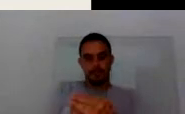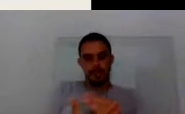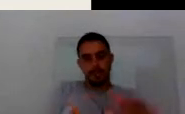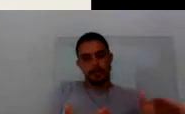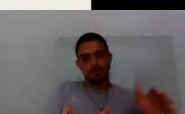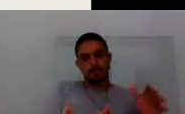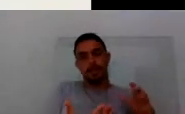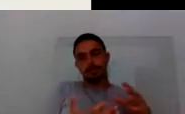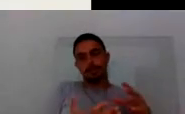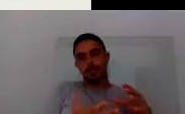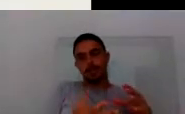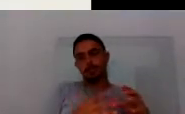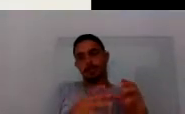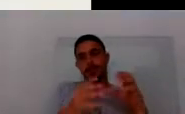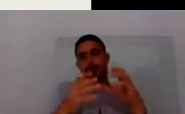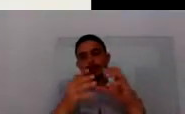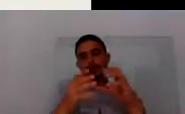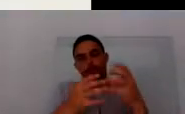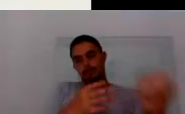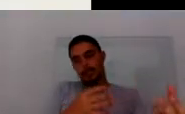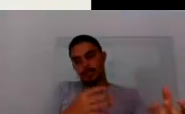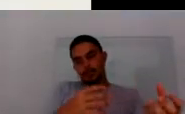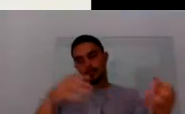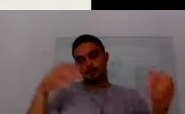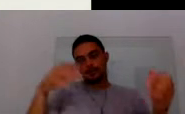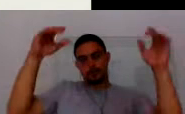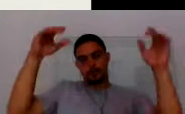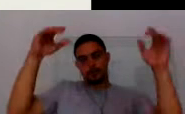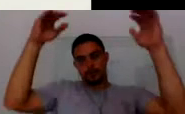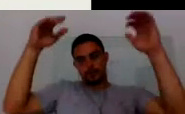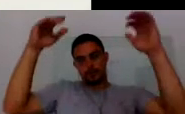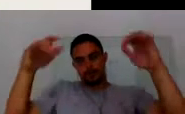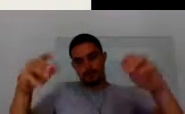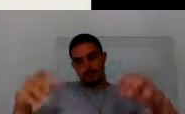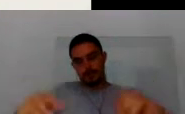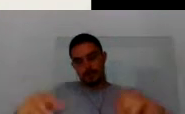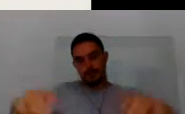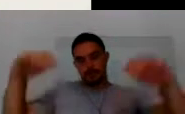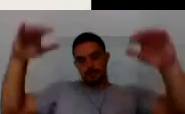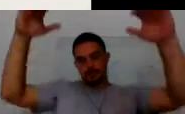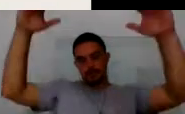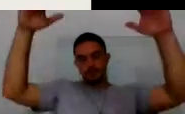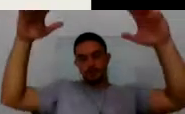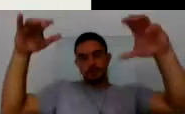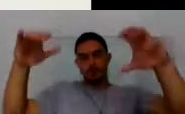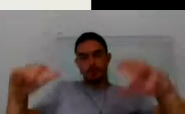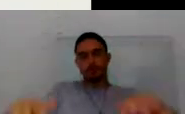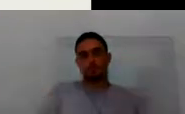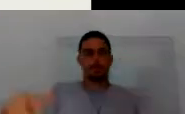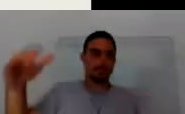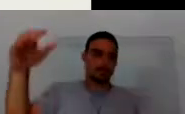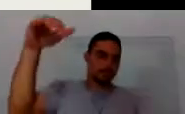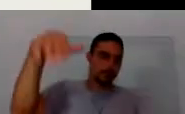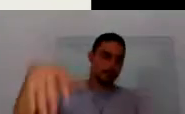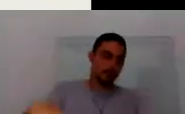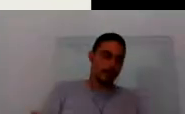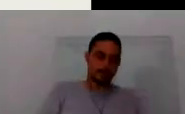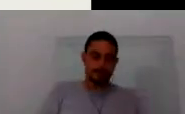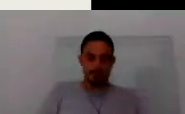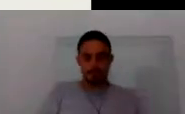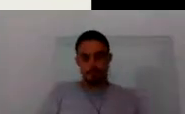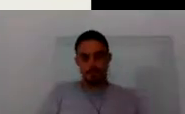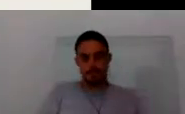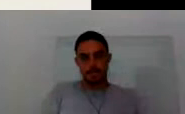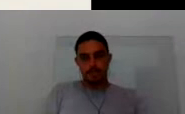ela consegue reter a molécula de água, então quanto mais argiloso for, a tendência é que a gente não acesse. Então, se não tem um volume de água muito grande, a gente nem